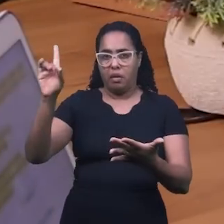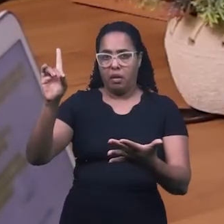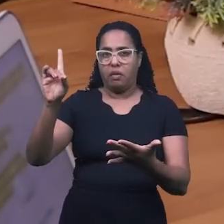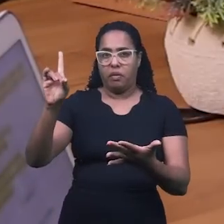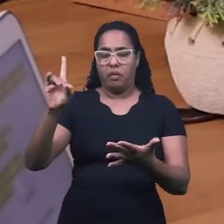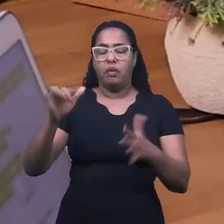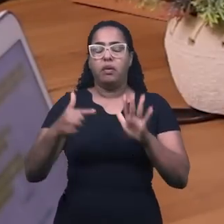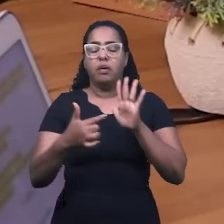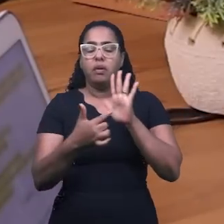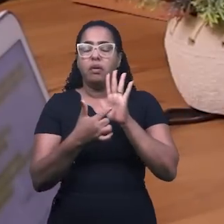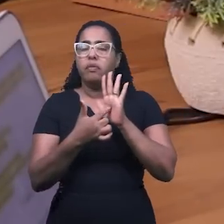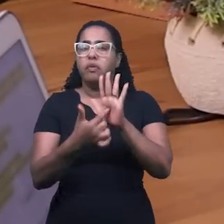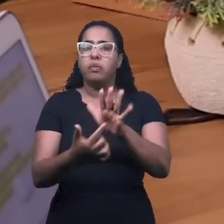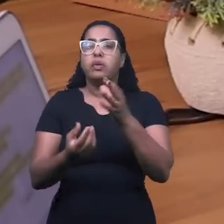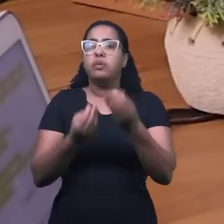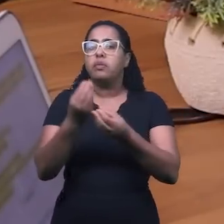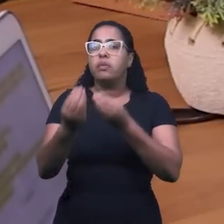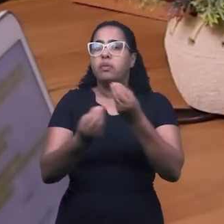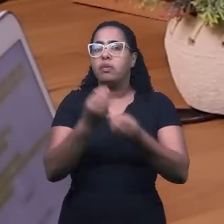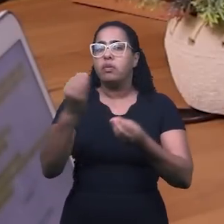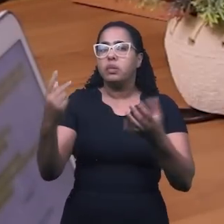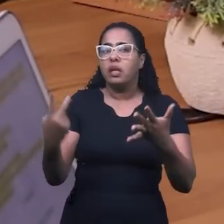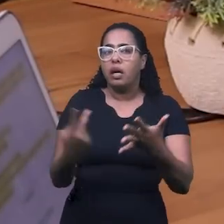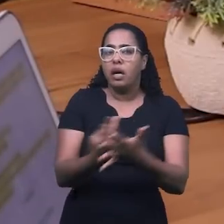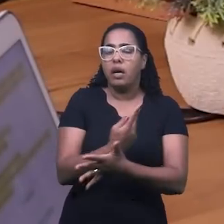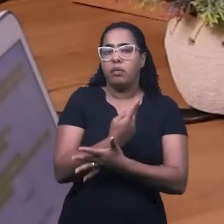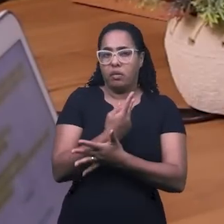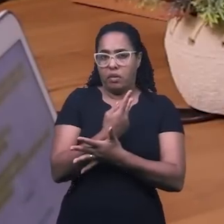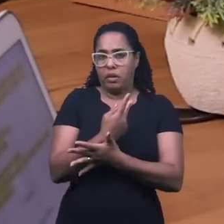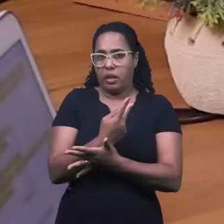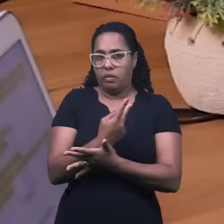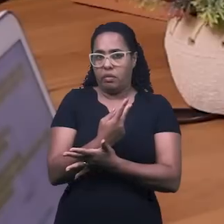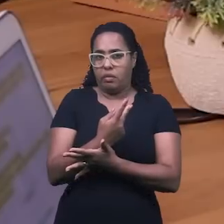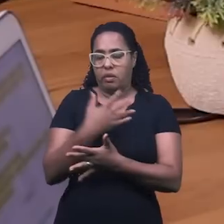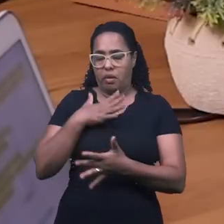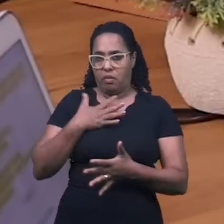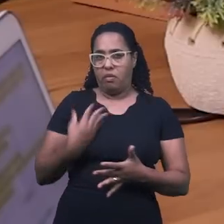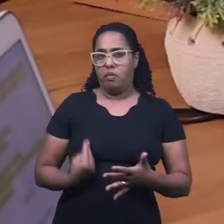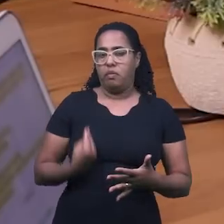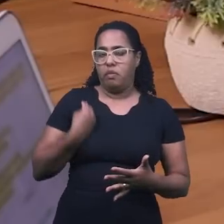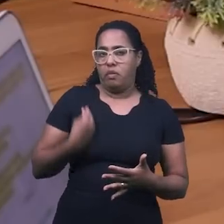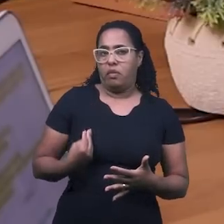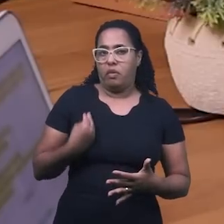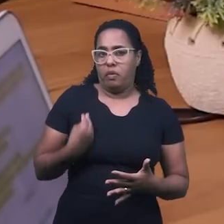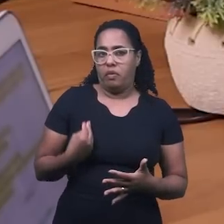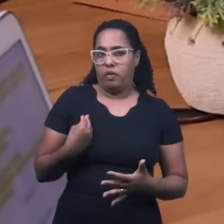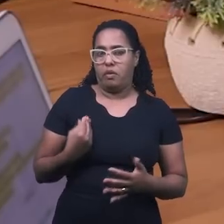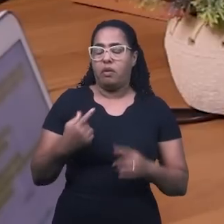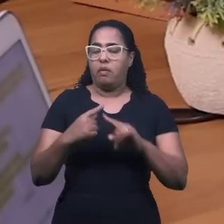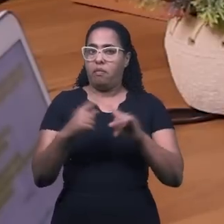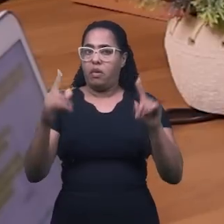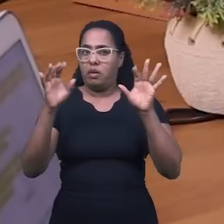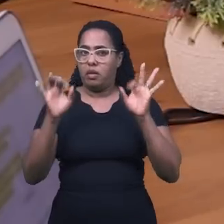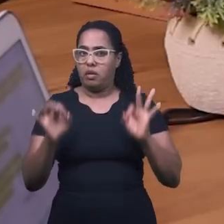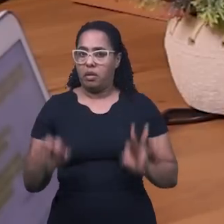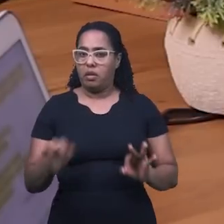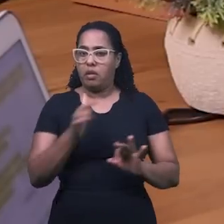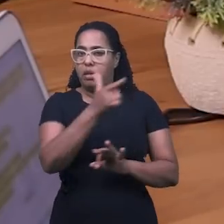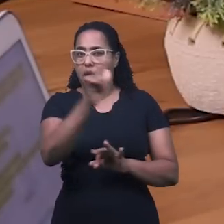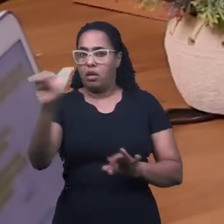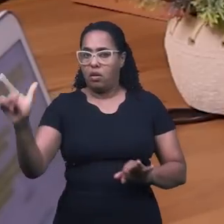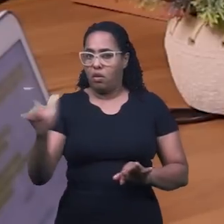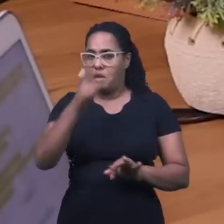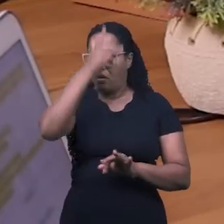é a palavra. Eu vou falar como as coisas acontecem geralmente comigo, tá? Mas